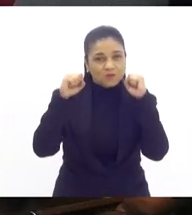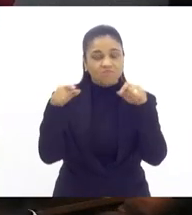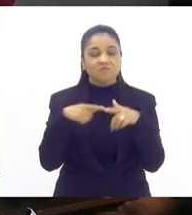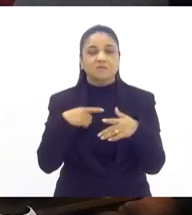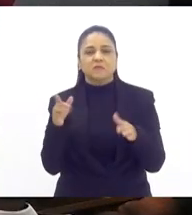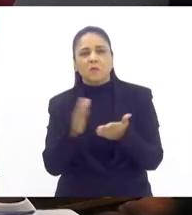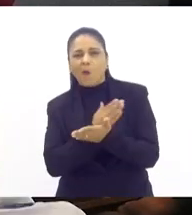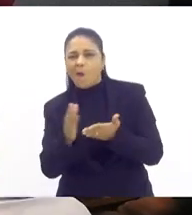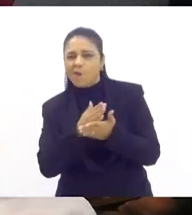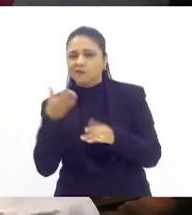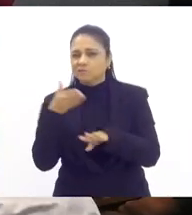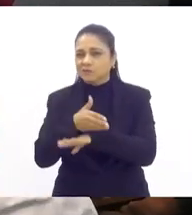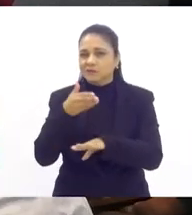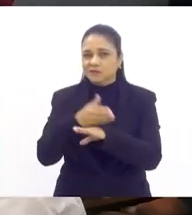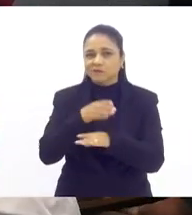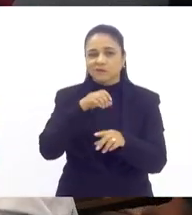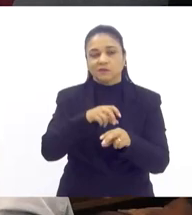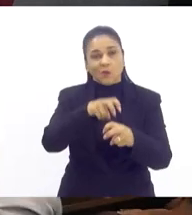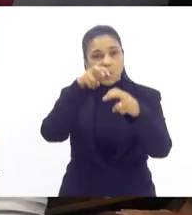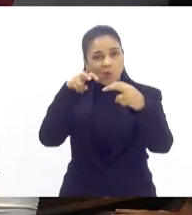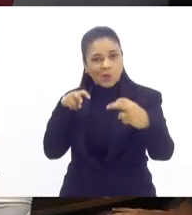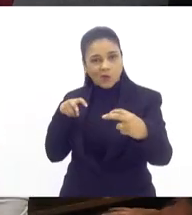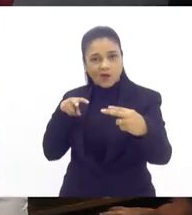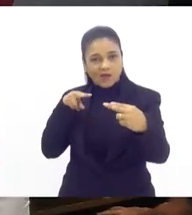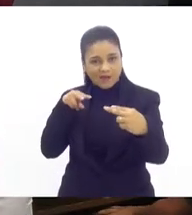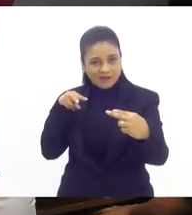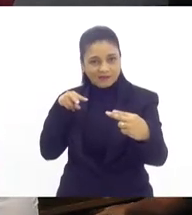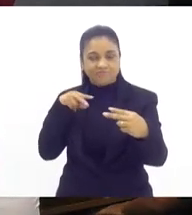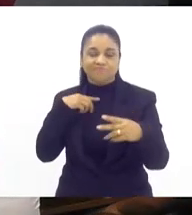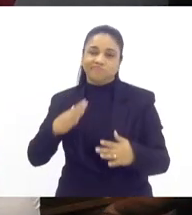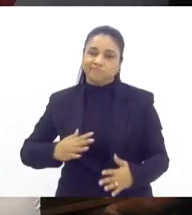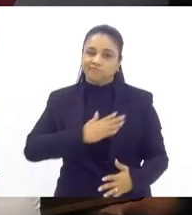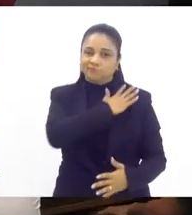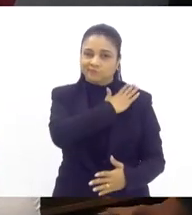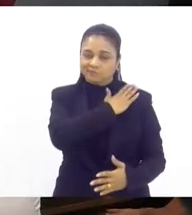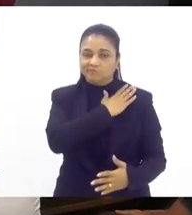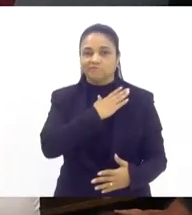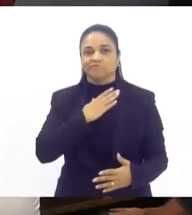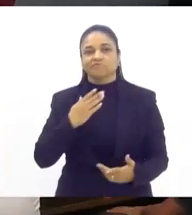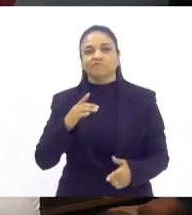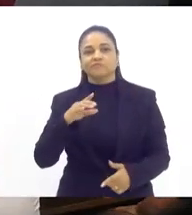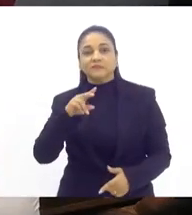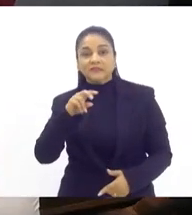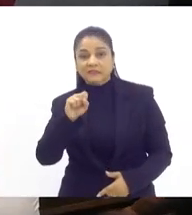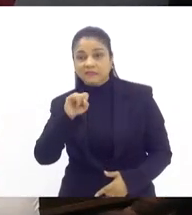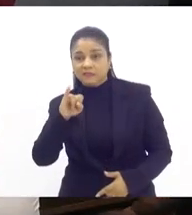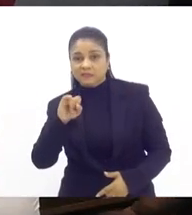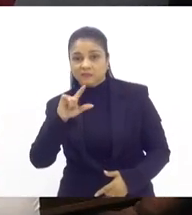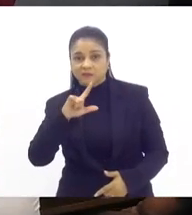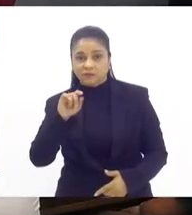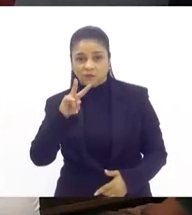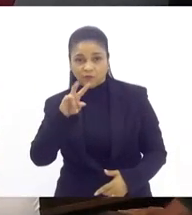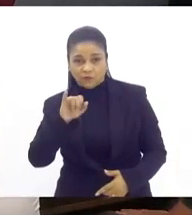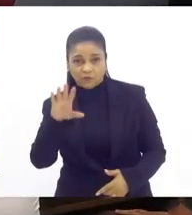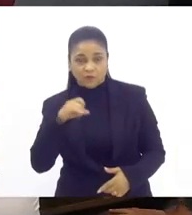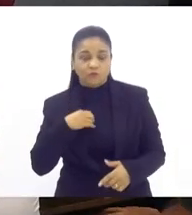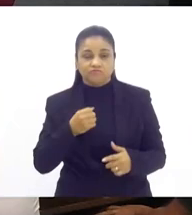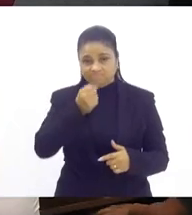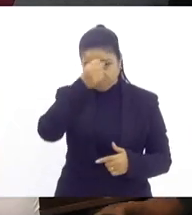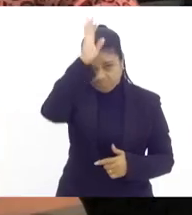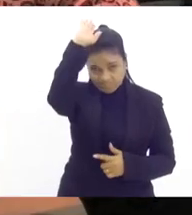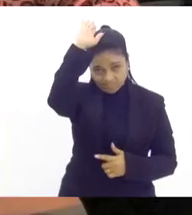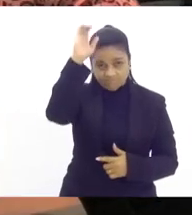online inclusive o capitão Silvio Pereira da Silva Júnior representante do corpo de bombeiro não é